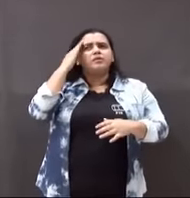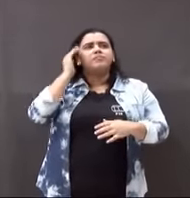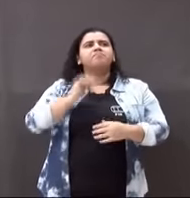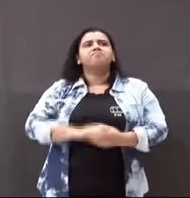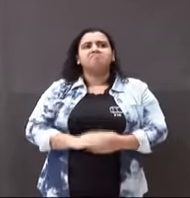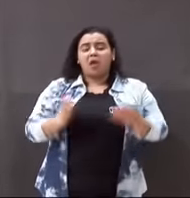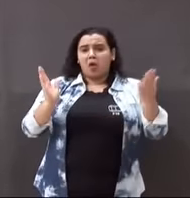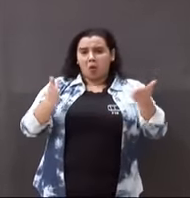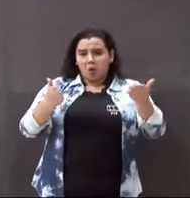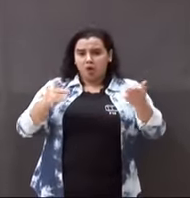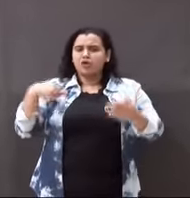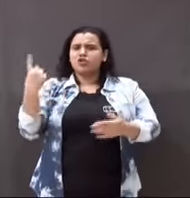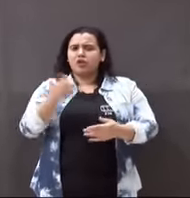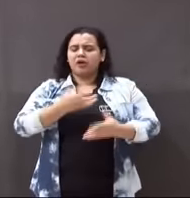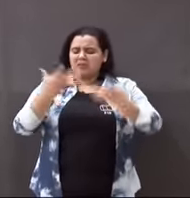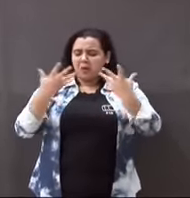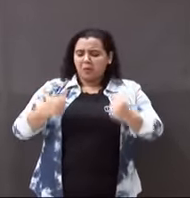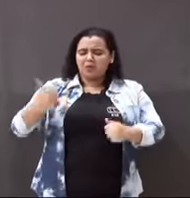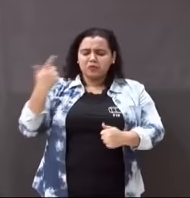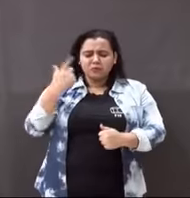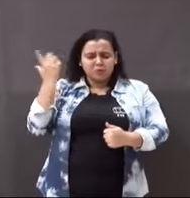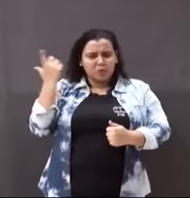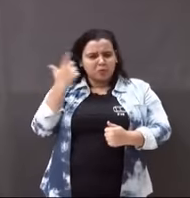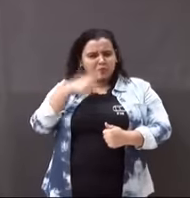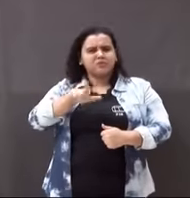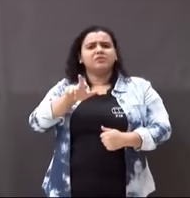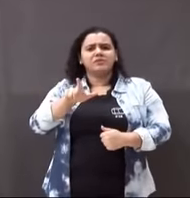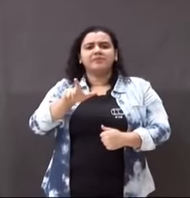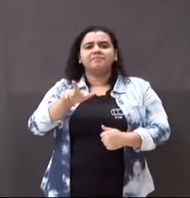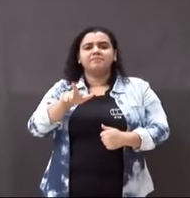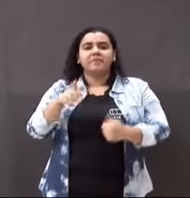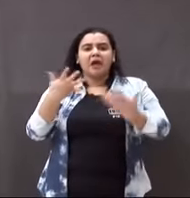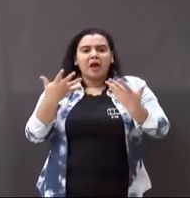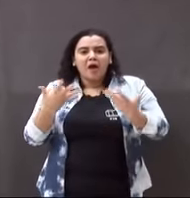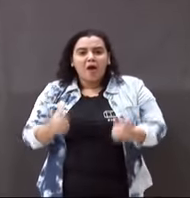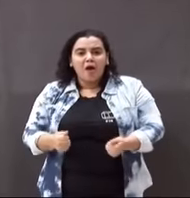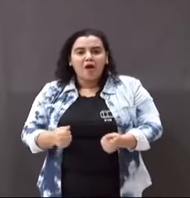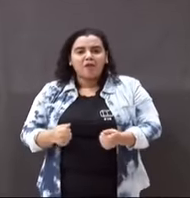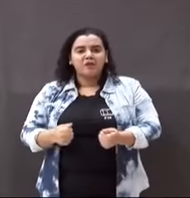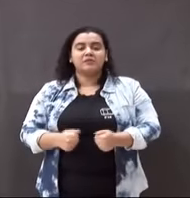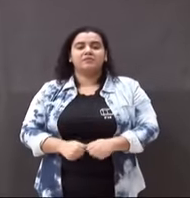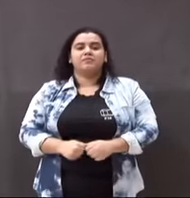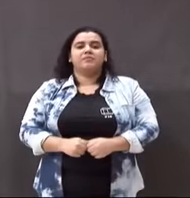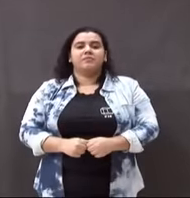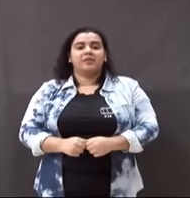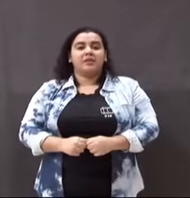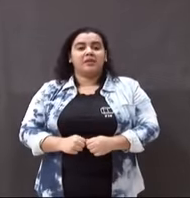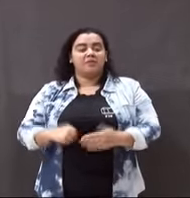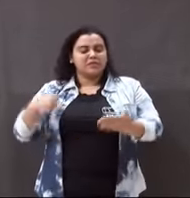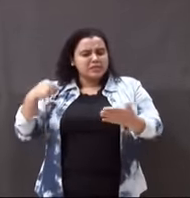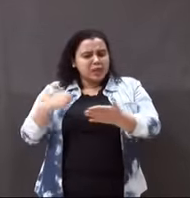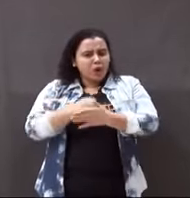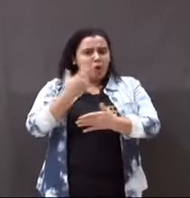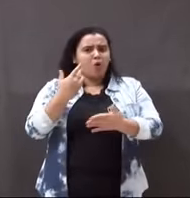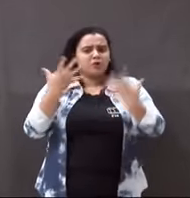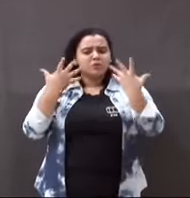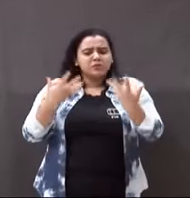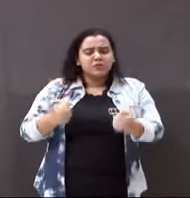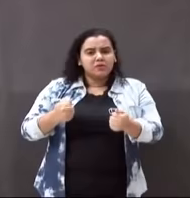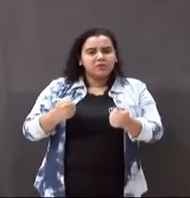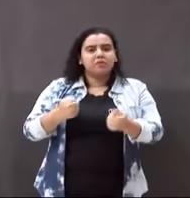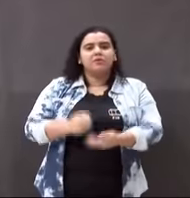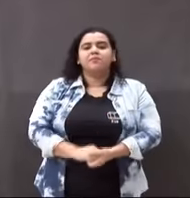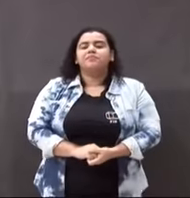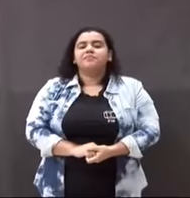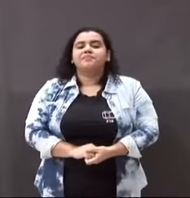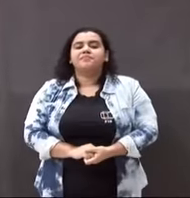hoje a gente arrebenta. Hoje a gente lucra. Hoje é sucesso. E